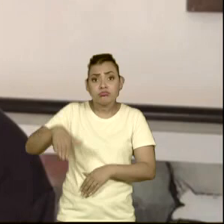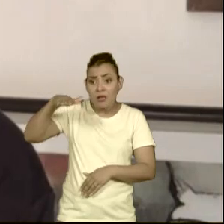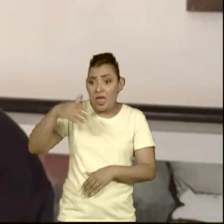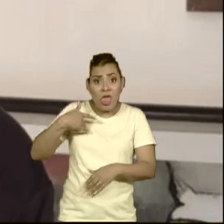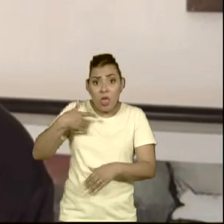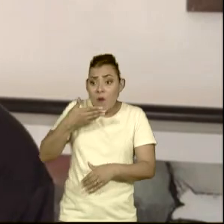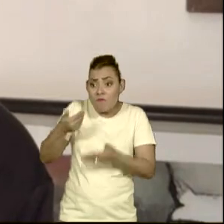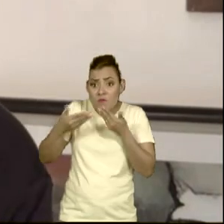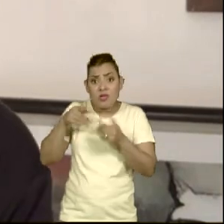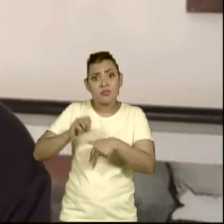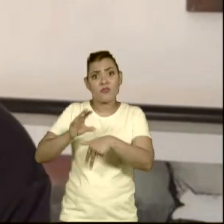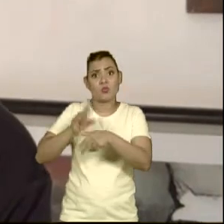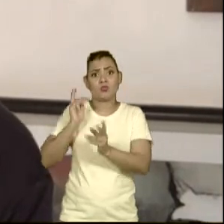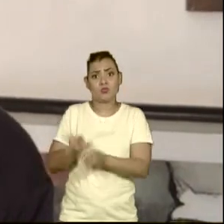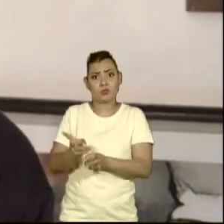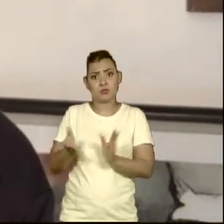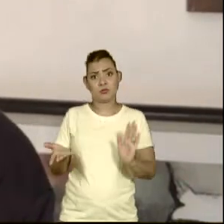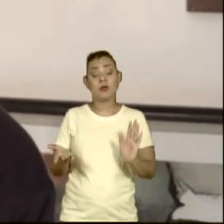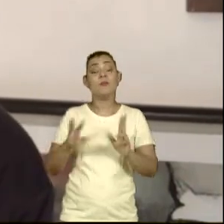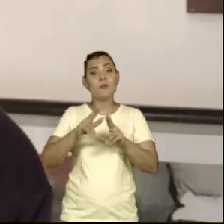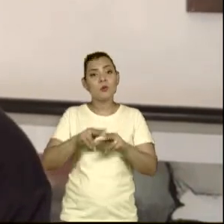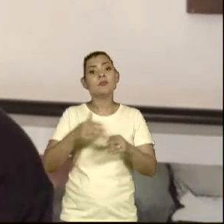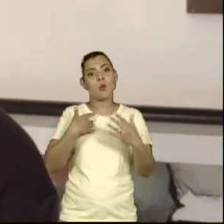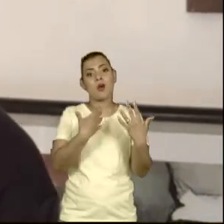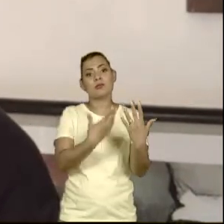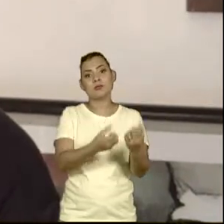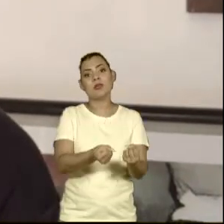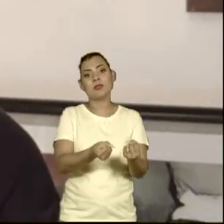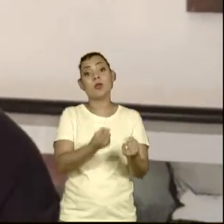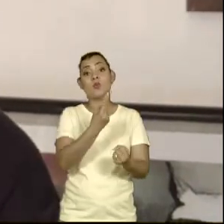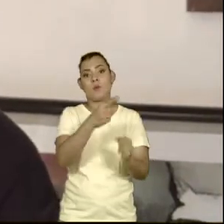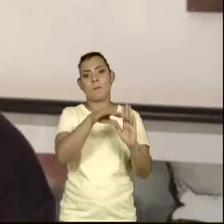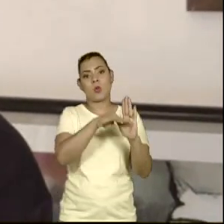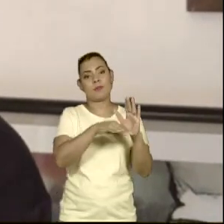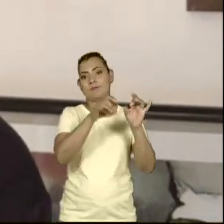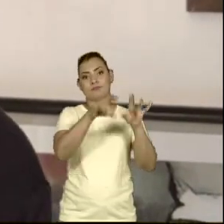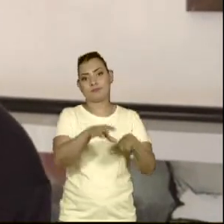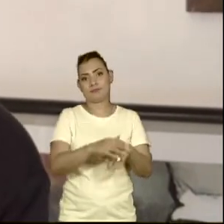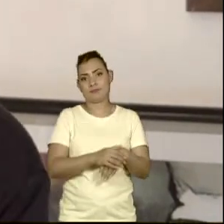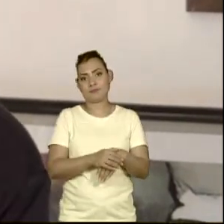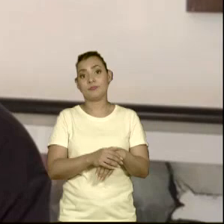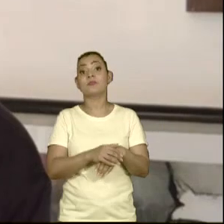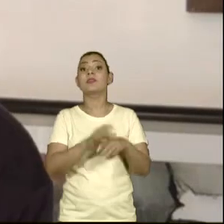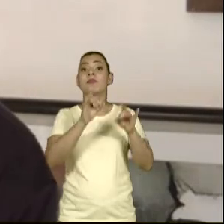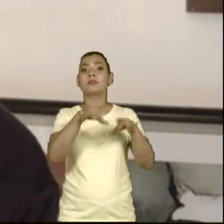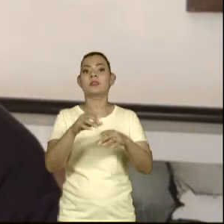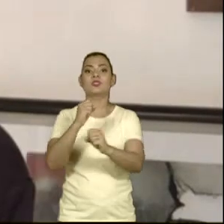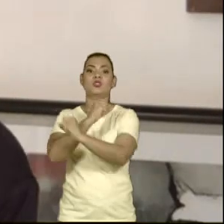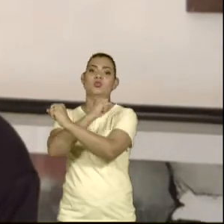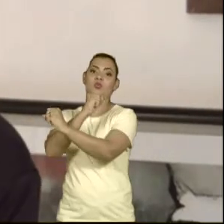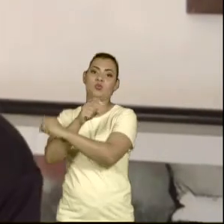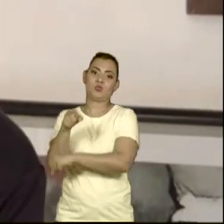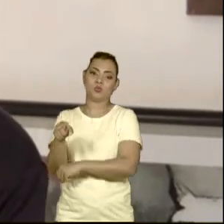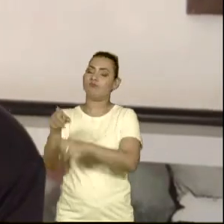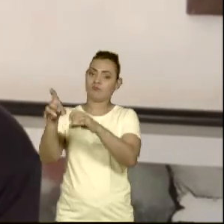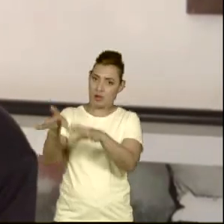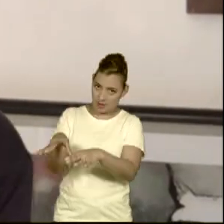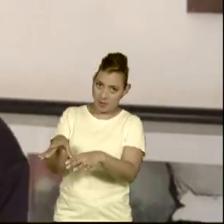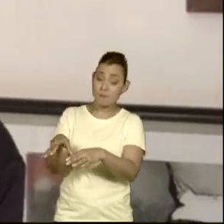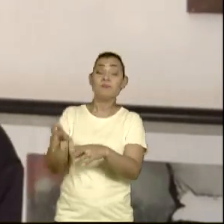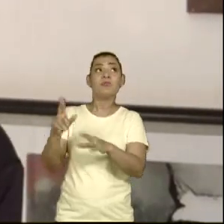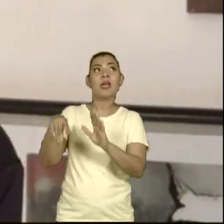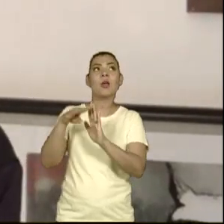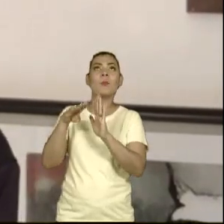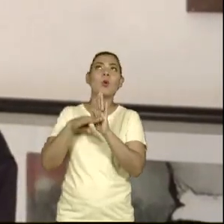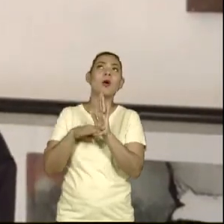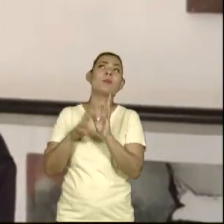programas. Mas a pressão foi tão grande que eu concordei em sair de um programa e eu saí do X-Tudo. O programa que eu tinha